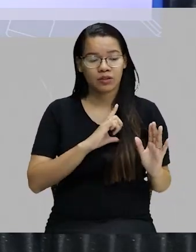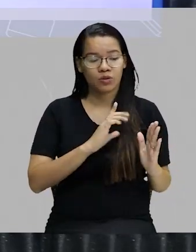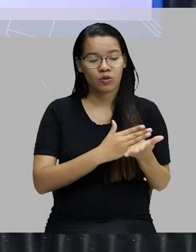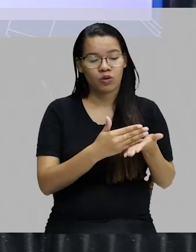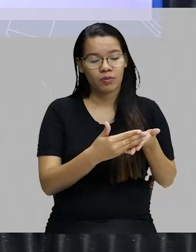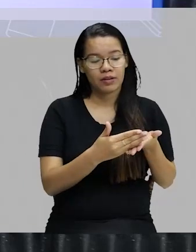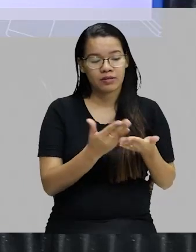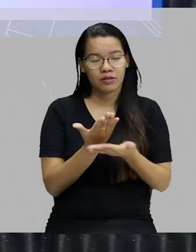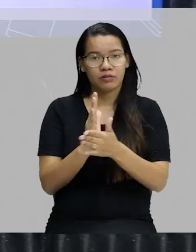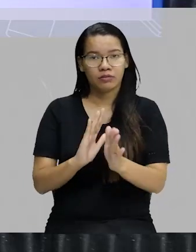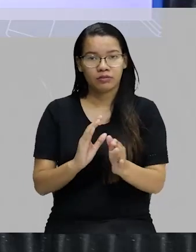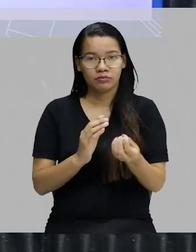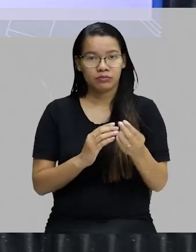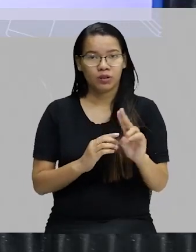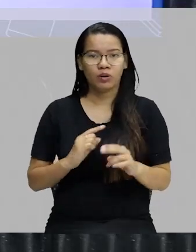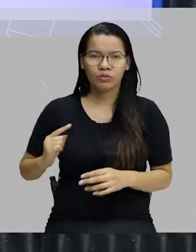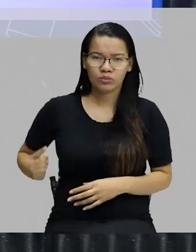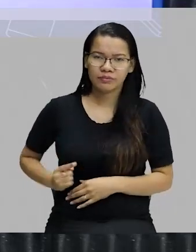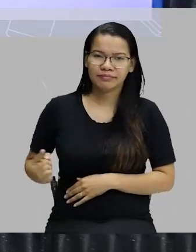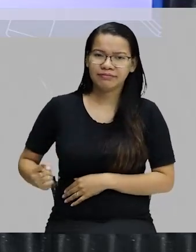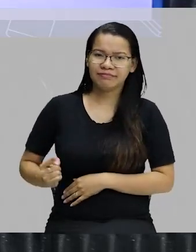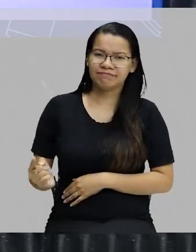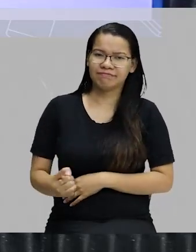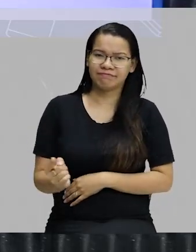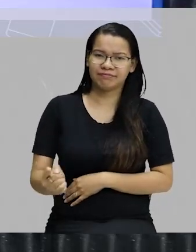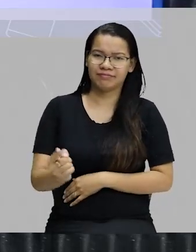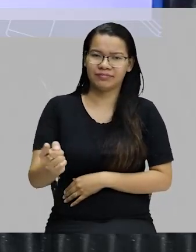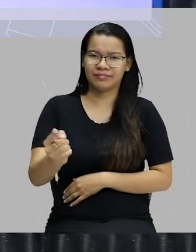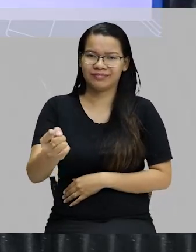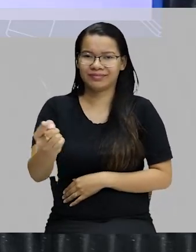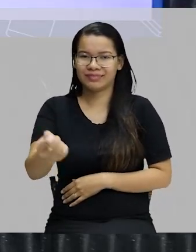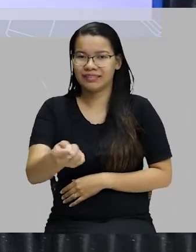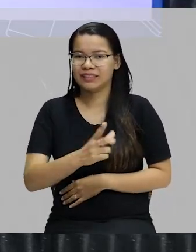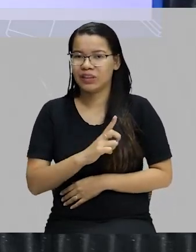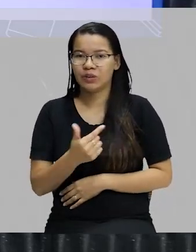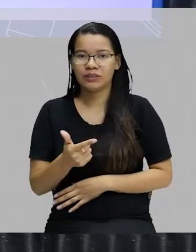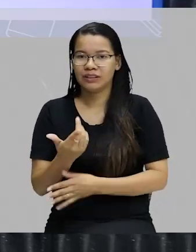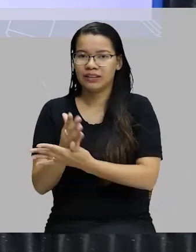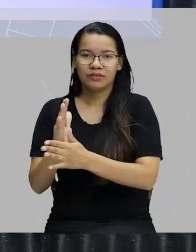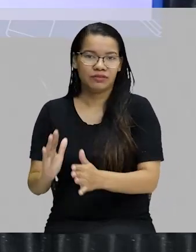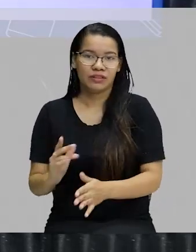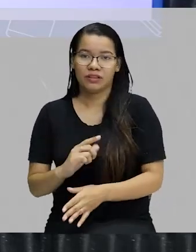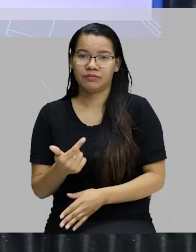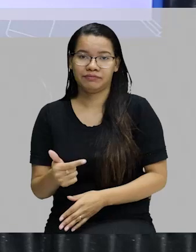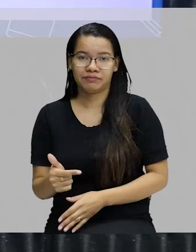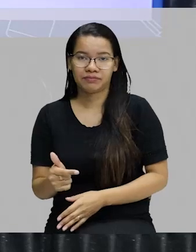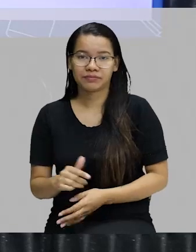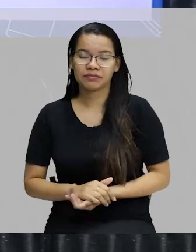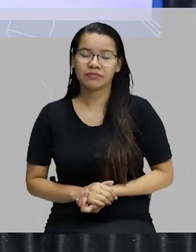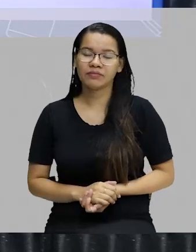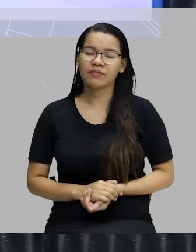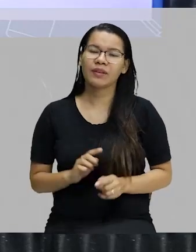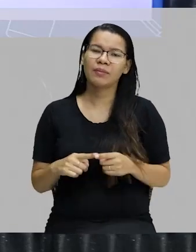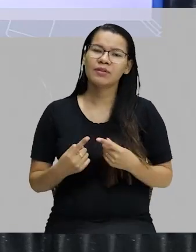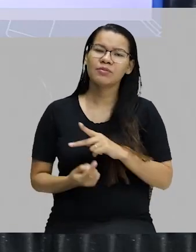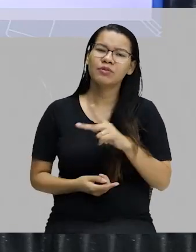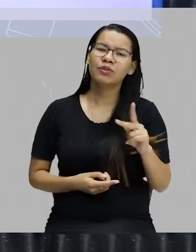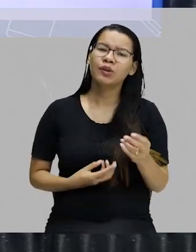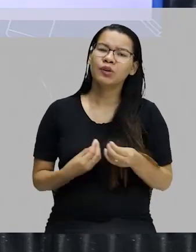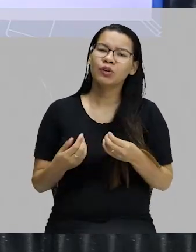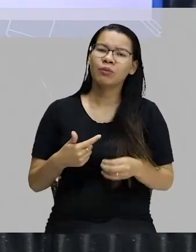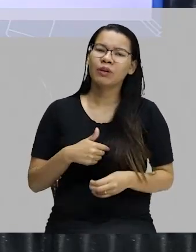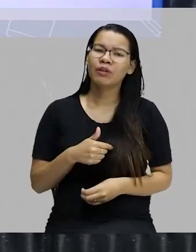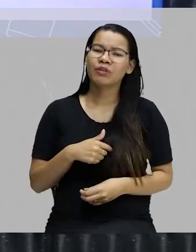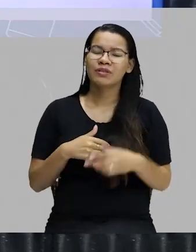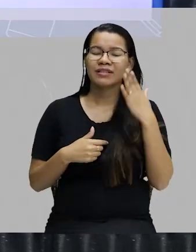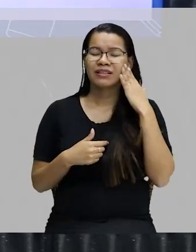fim, ou infinitas, aquela que você tem um começo e não consegue definir um último elemento. Renata, como é que eu vou